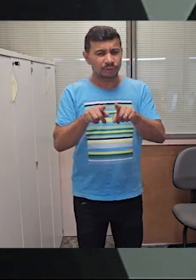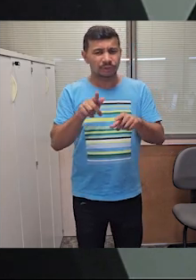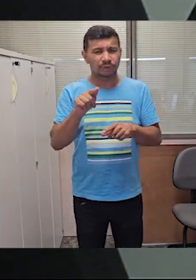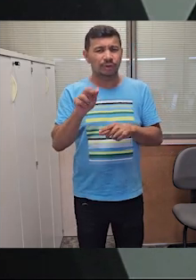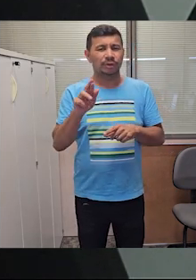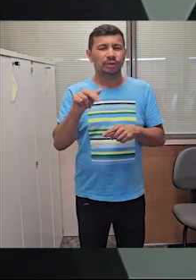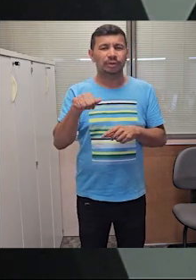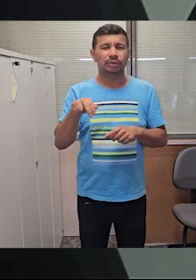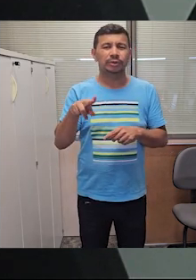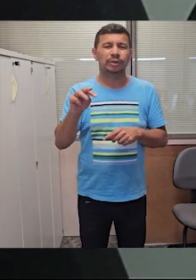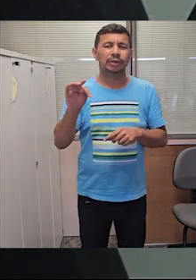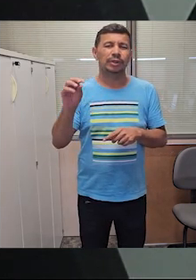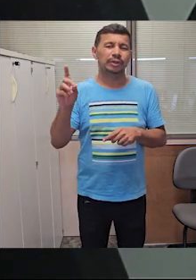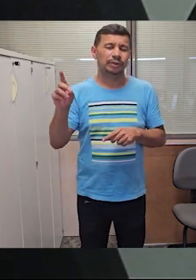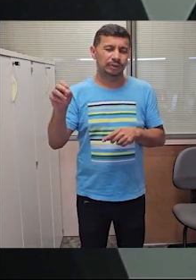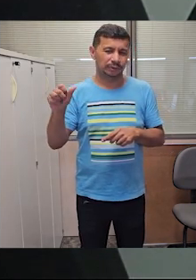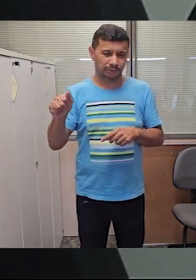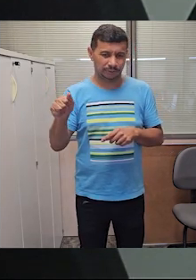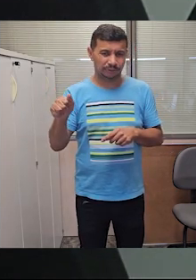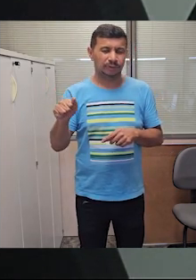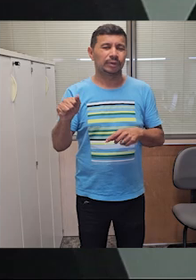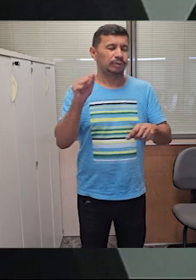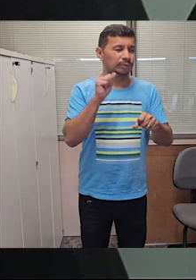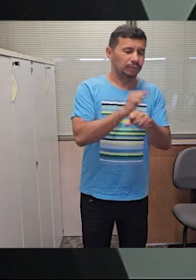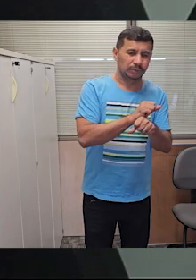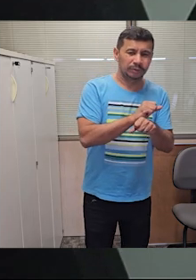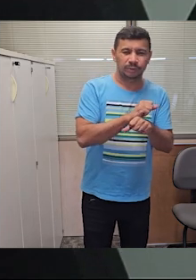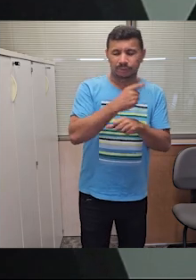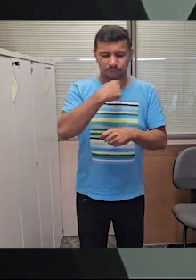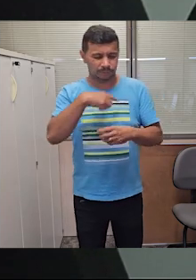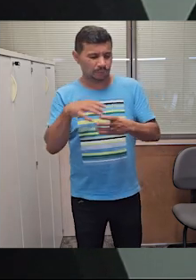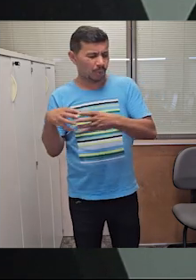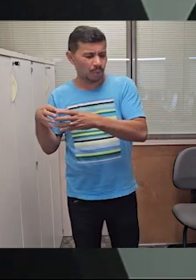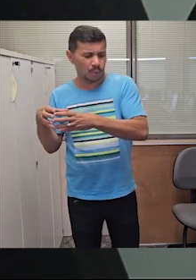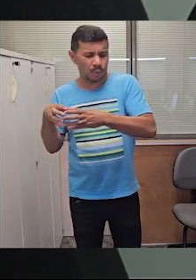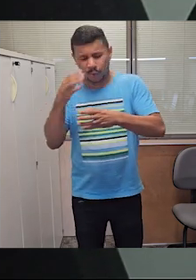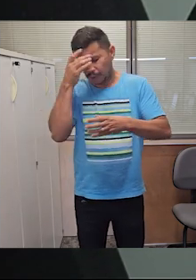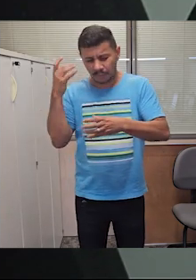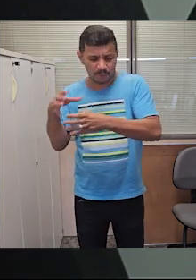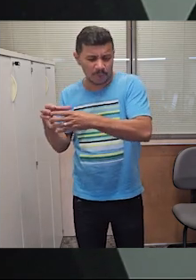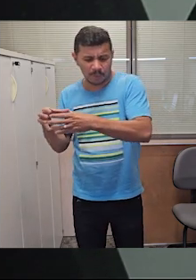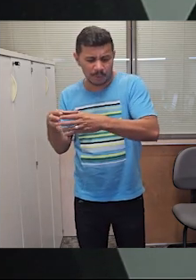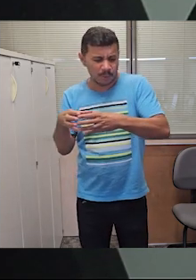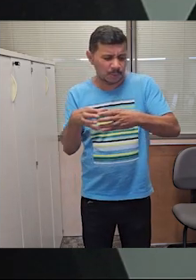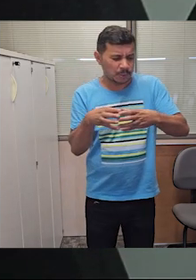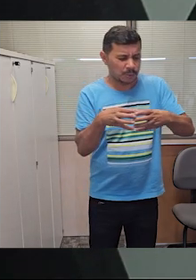era uma fábrica do setor químico, mas que também parou e foi todo mundo lá para o sindicato, em assembleia, que